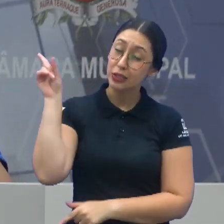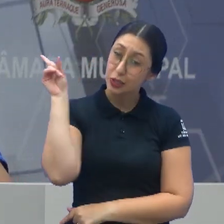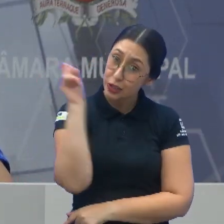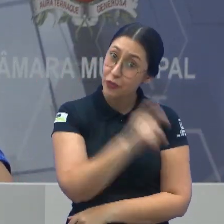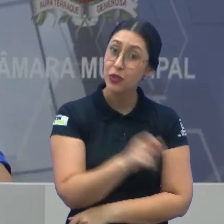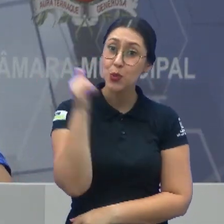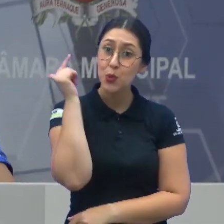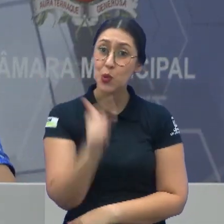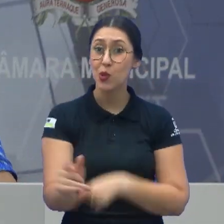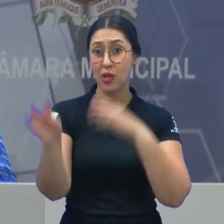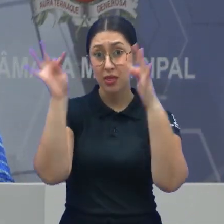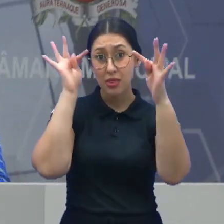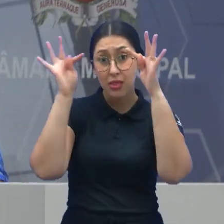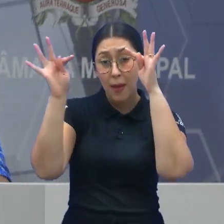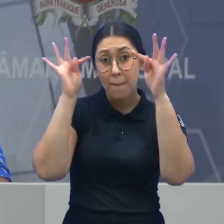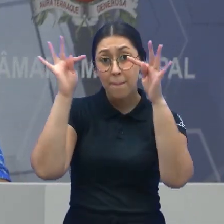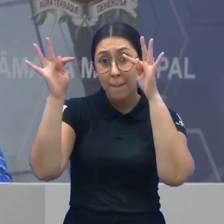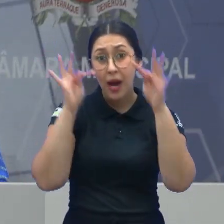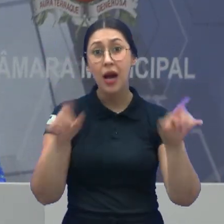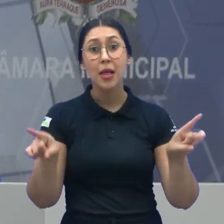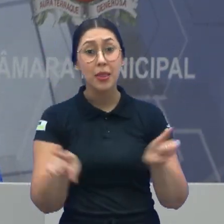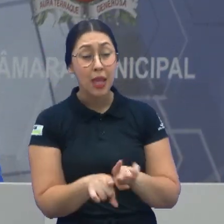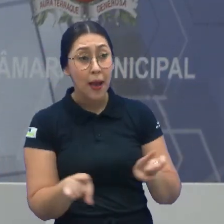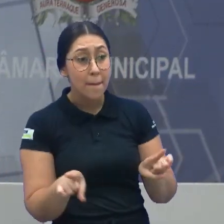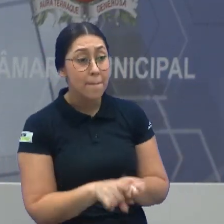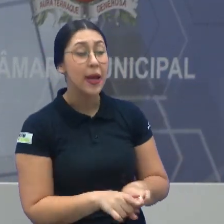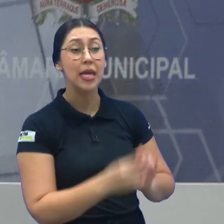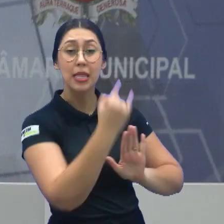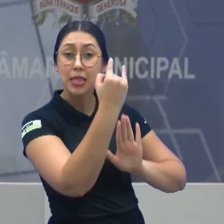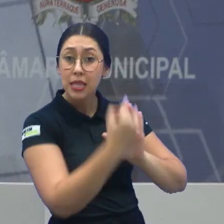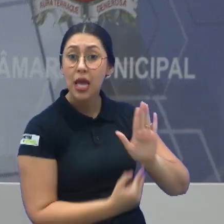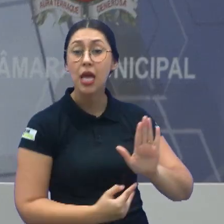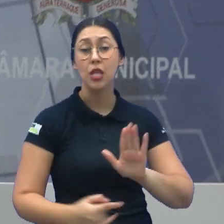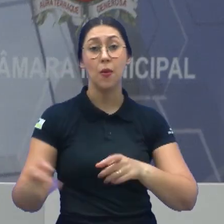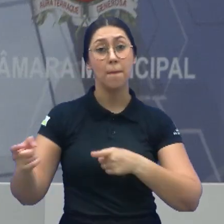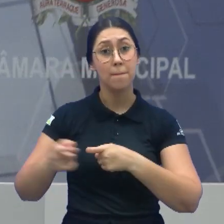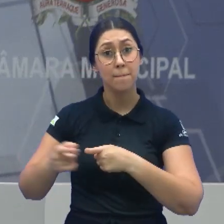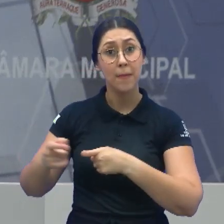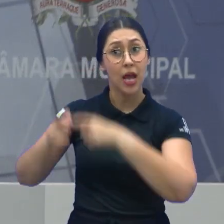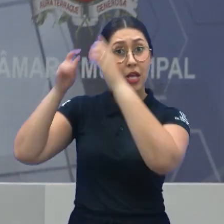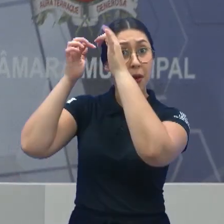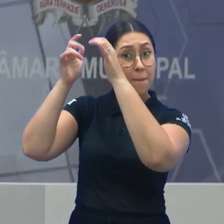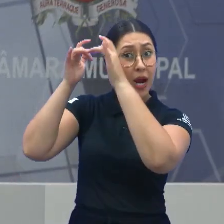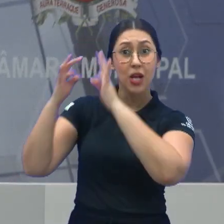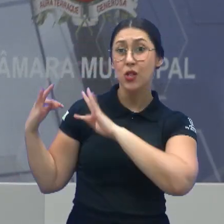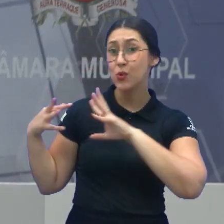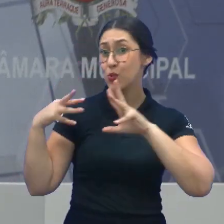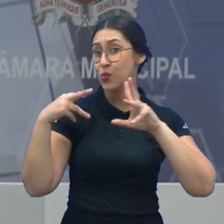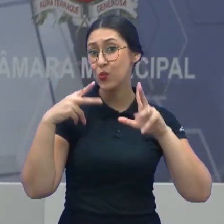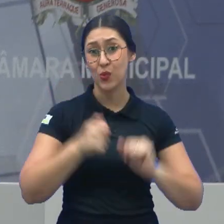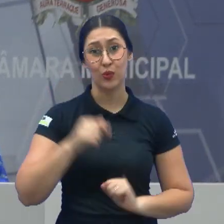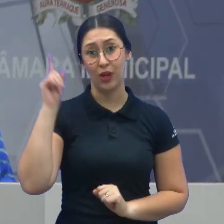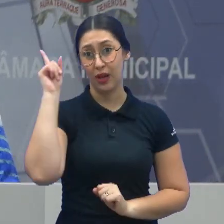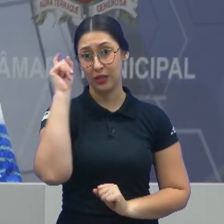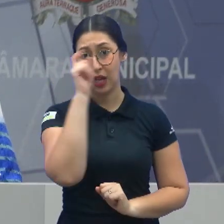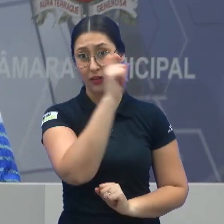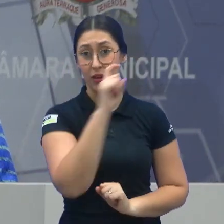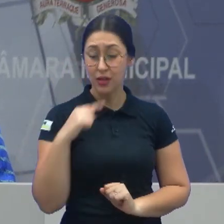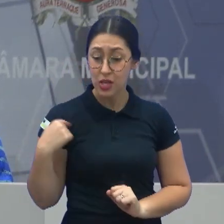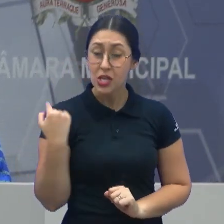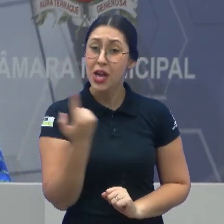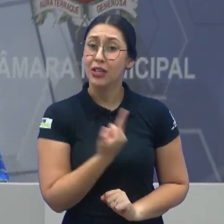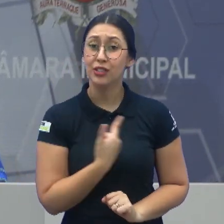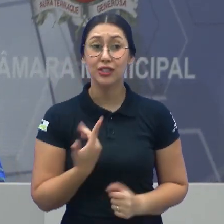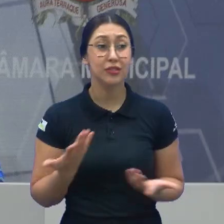com o neuro, é dificuldade com laudo, é dificuldade com tudo, vereador. E a gente está passando pano para